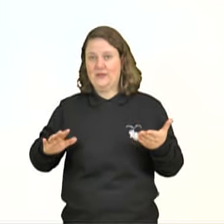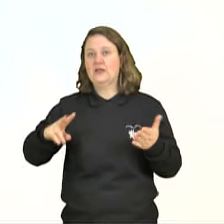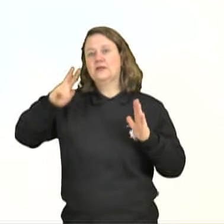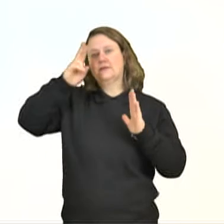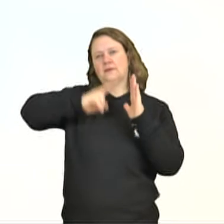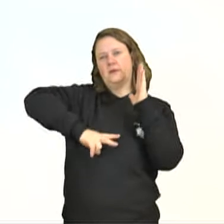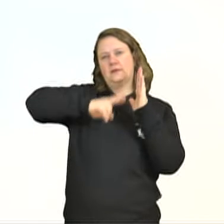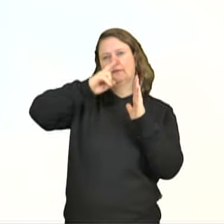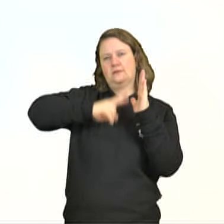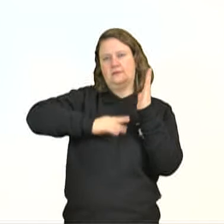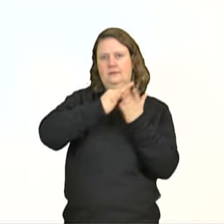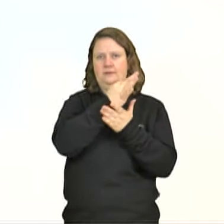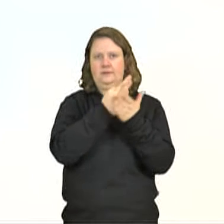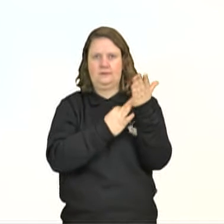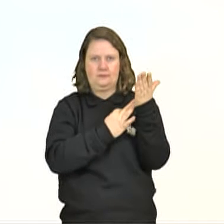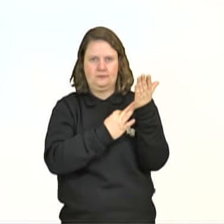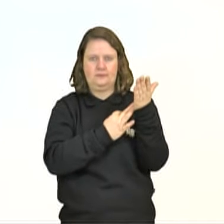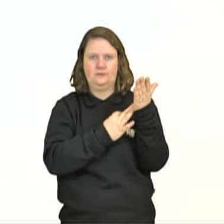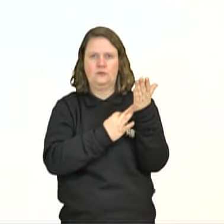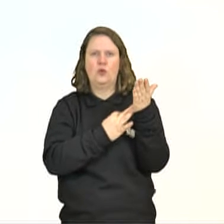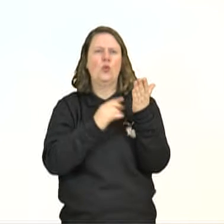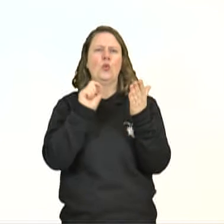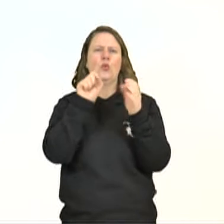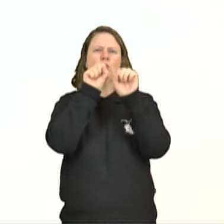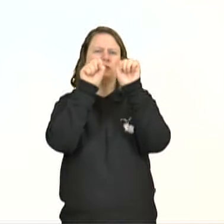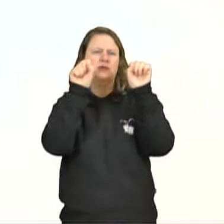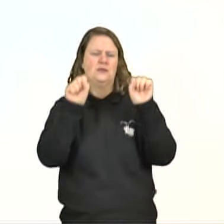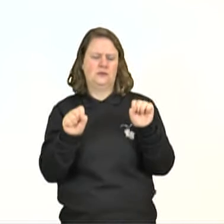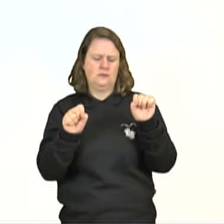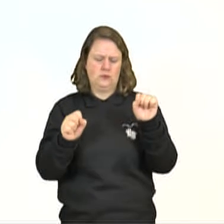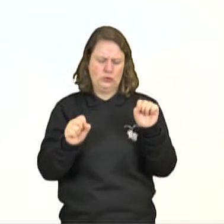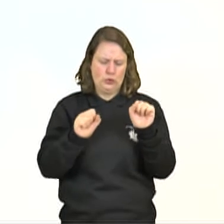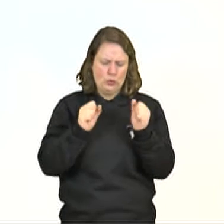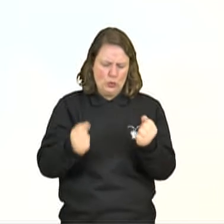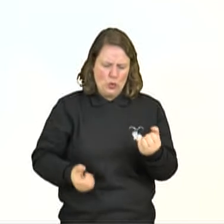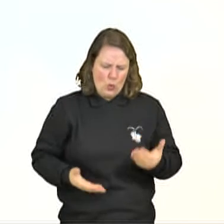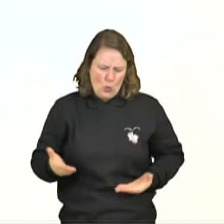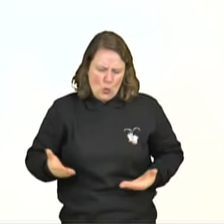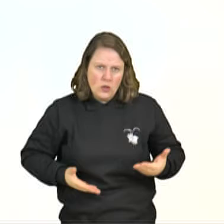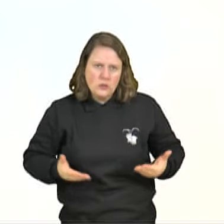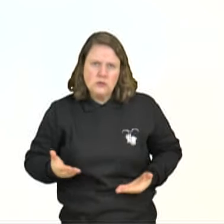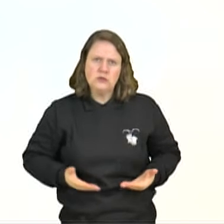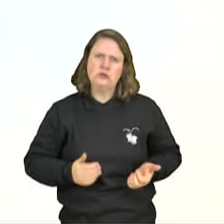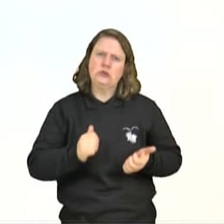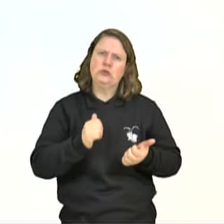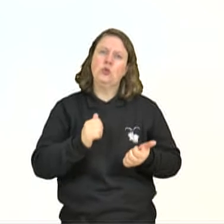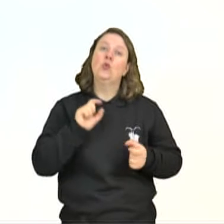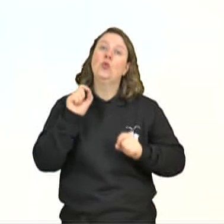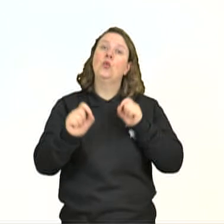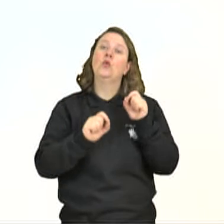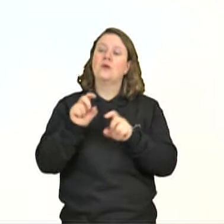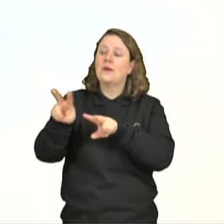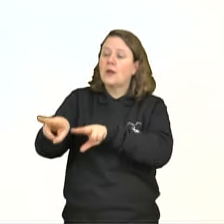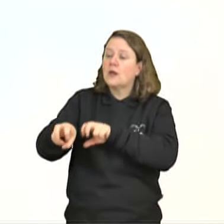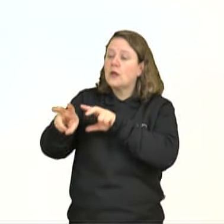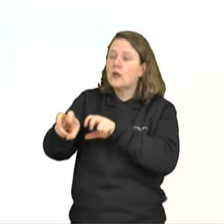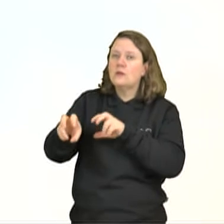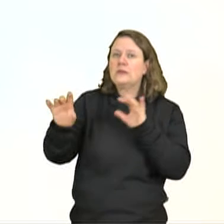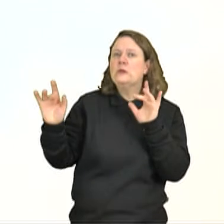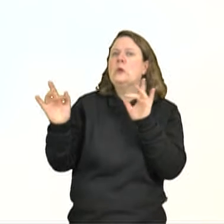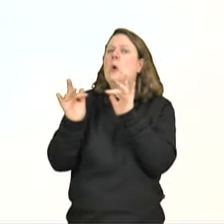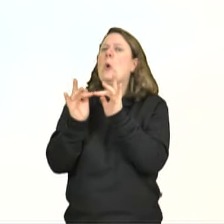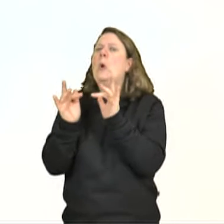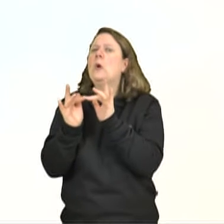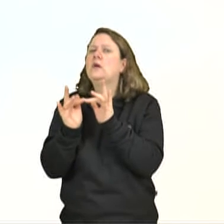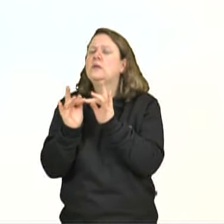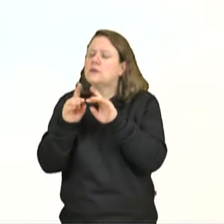esse trecho aqui, né? O sistema de servidão inseriu o camponês na condição vinculado à terra, ou seja,